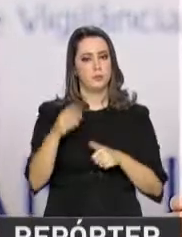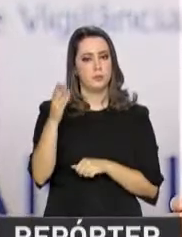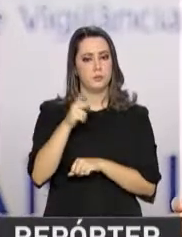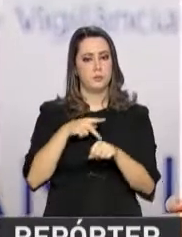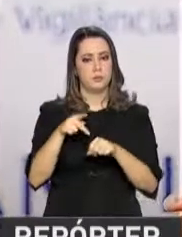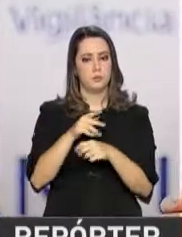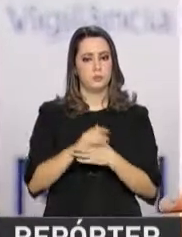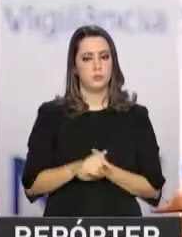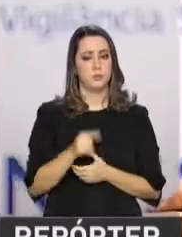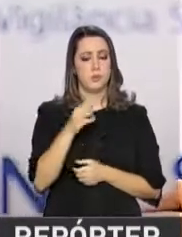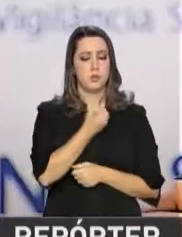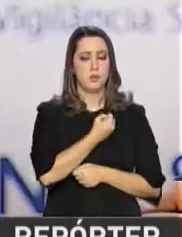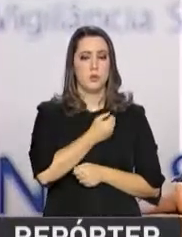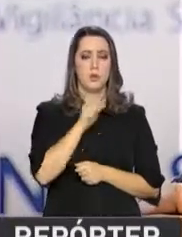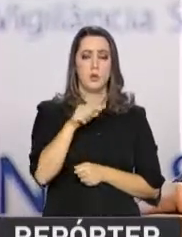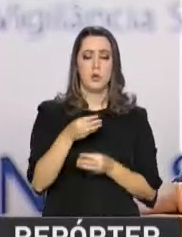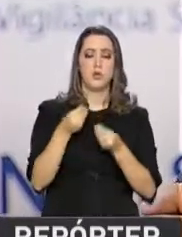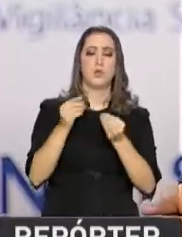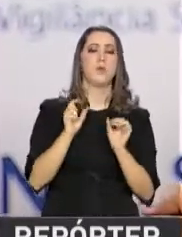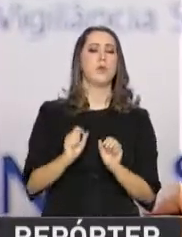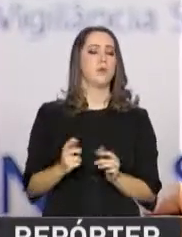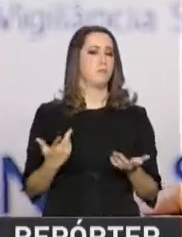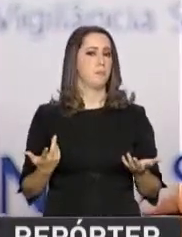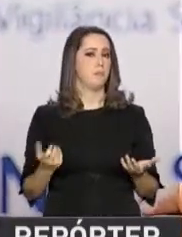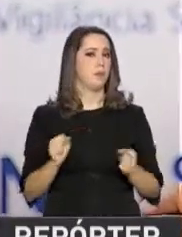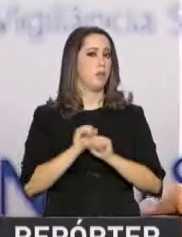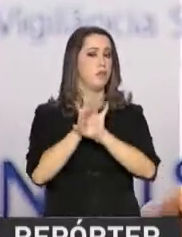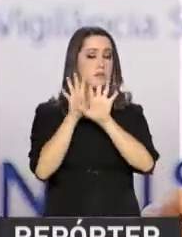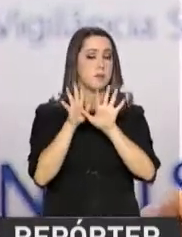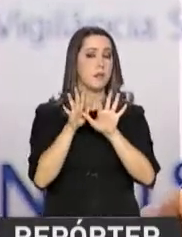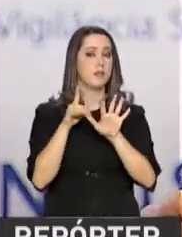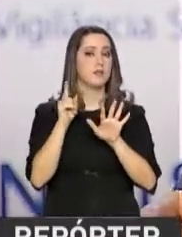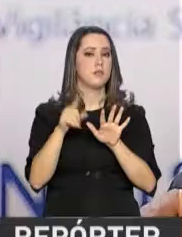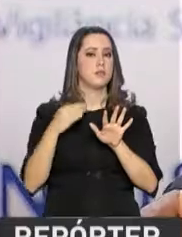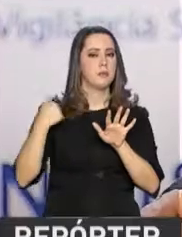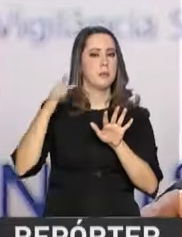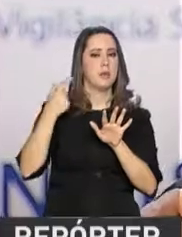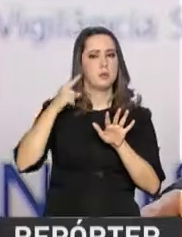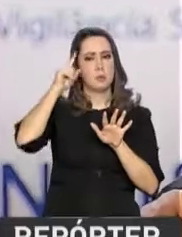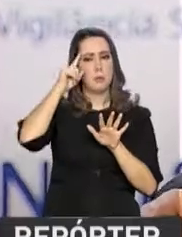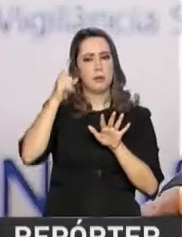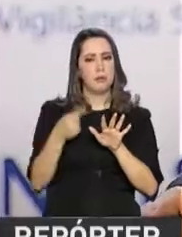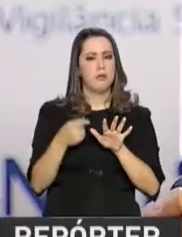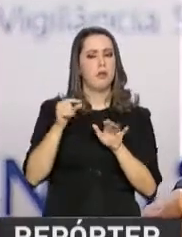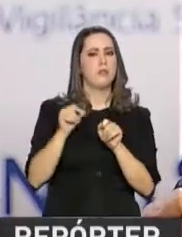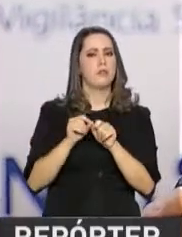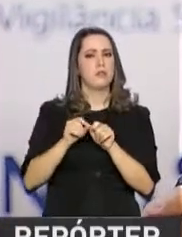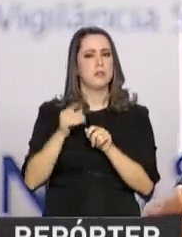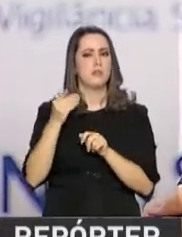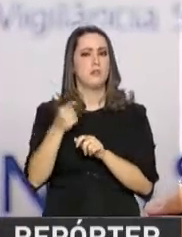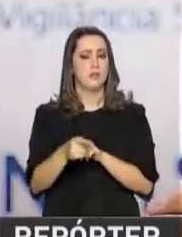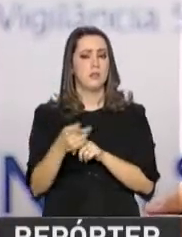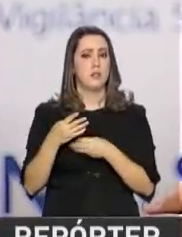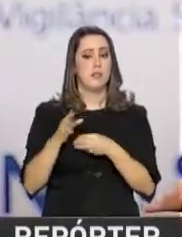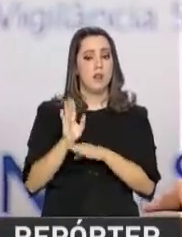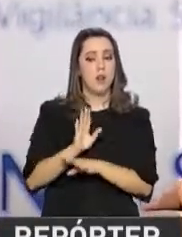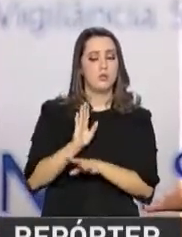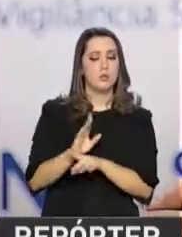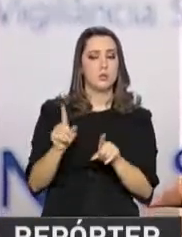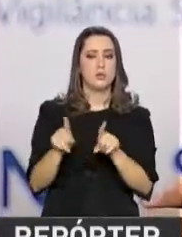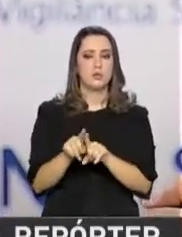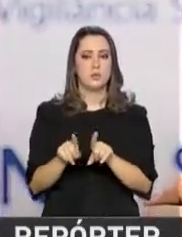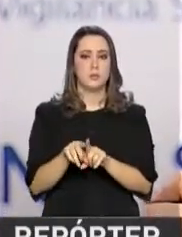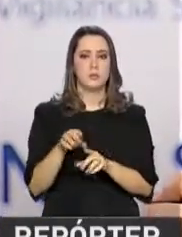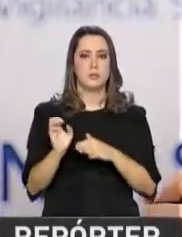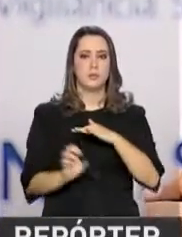esse tipo de dado o primeiro da transparência ele talvez mais do que a obrigatoriedade ele contribui também para